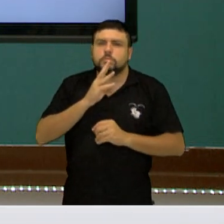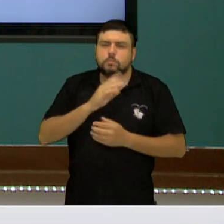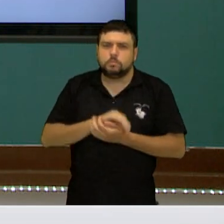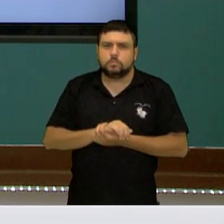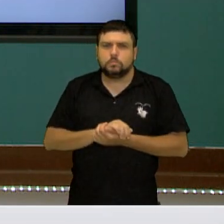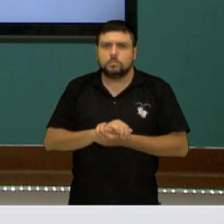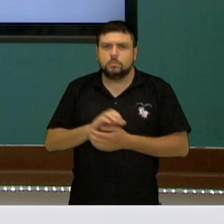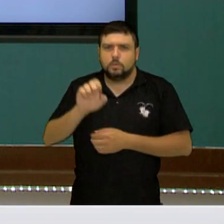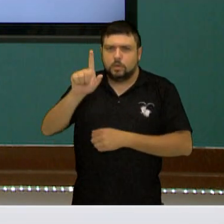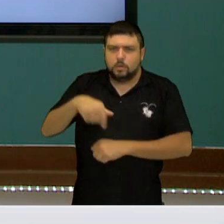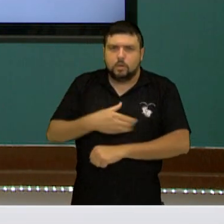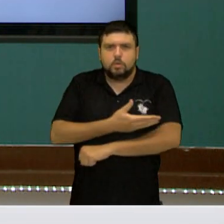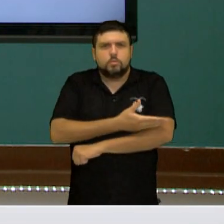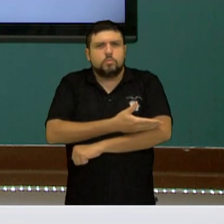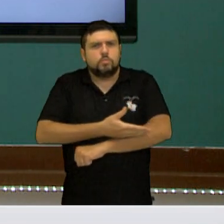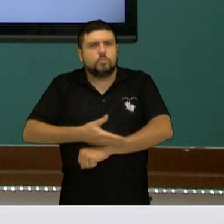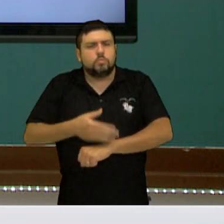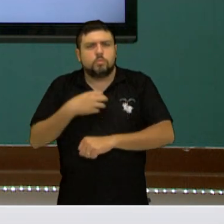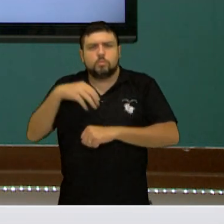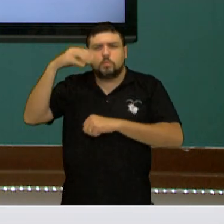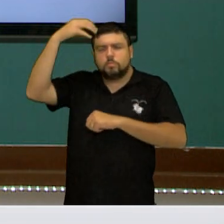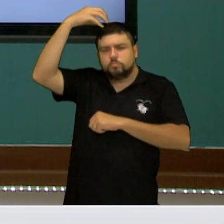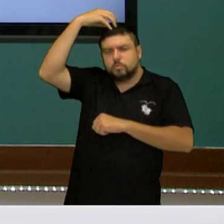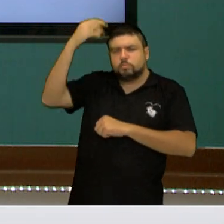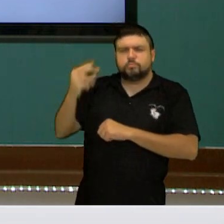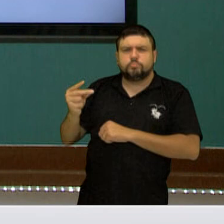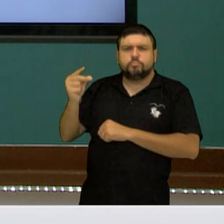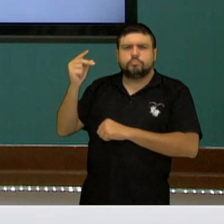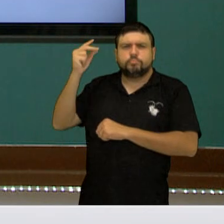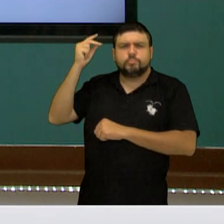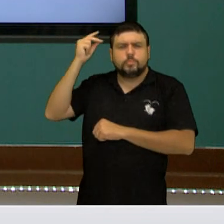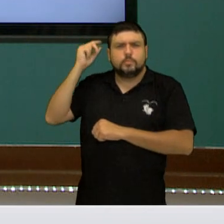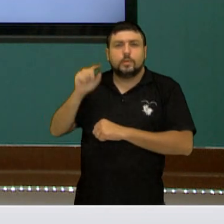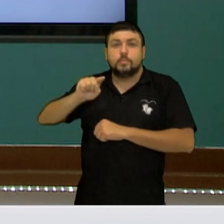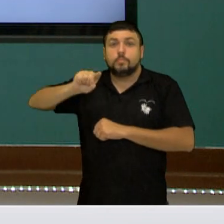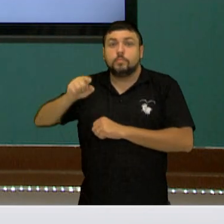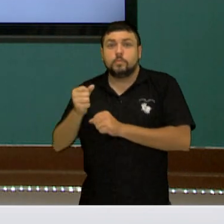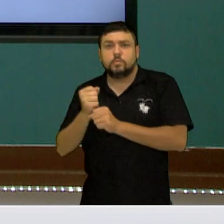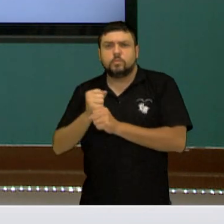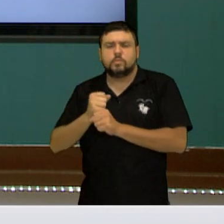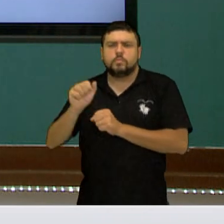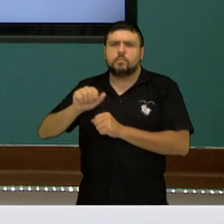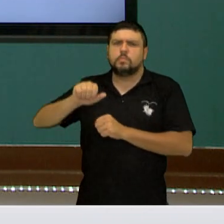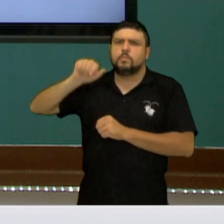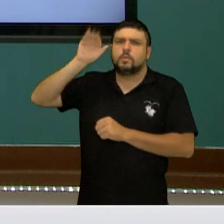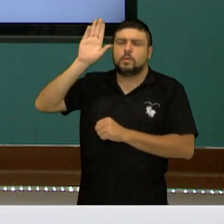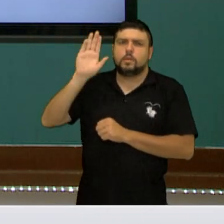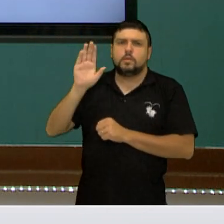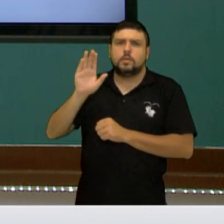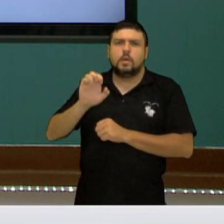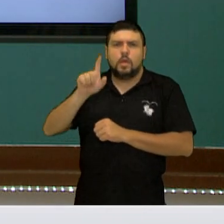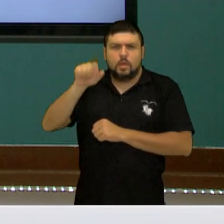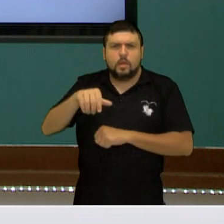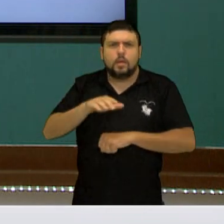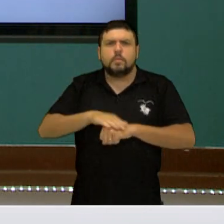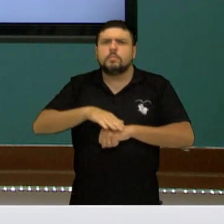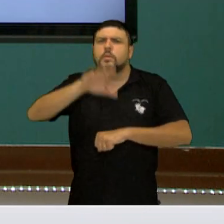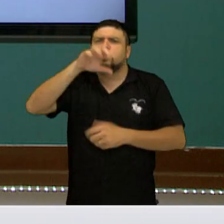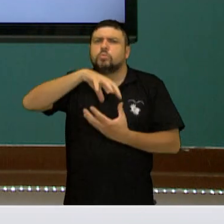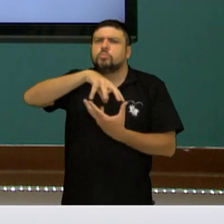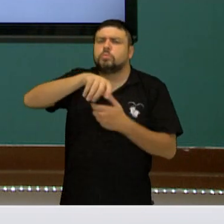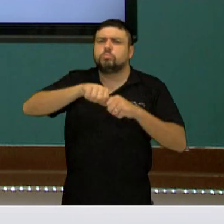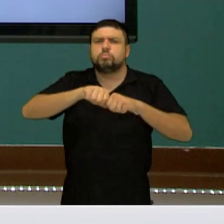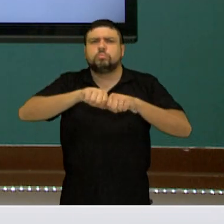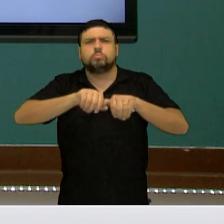costume exclusivo da nobreza há mais de 1000 anos, é hoje a saudação não verbal mais amplamente conhecida